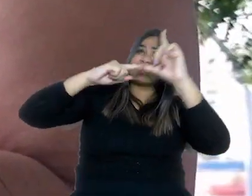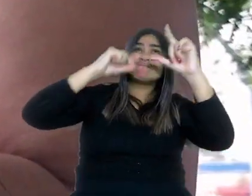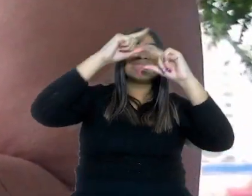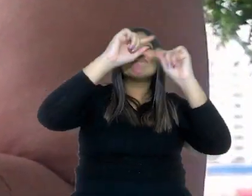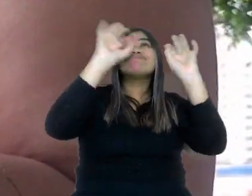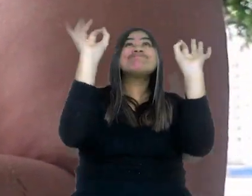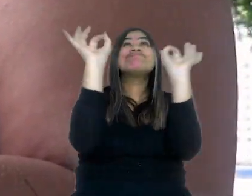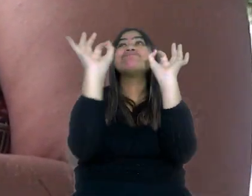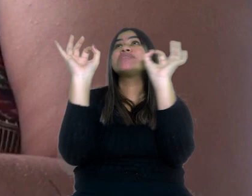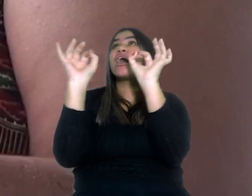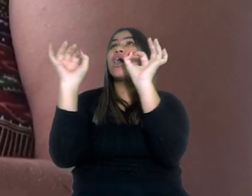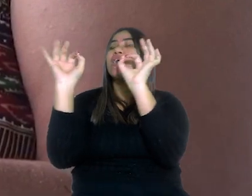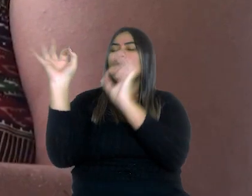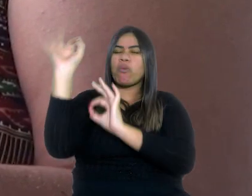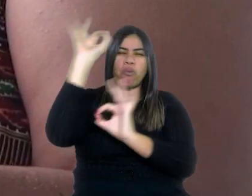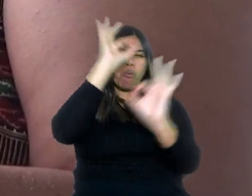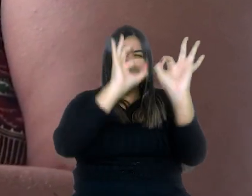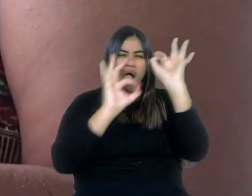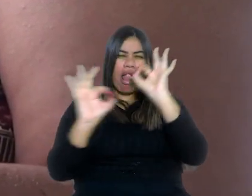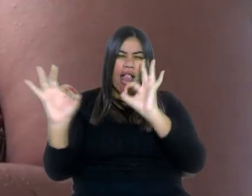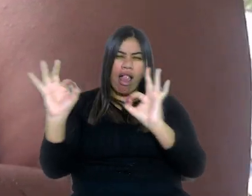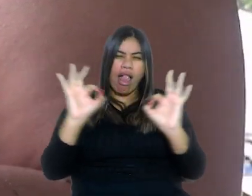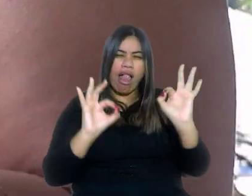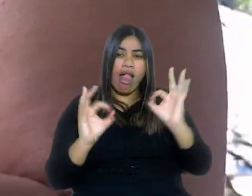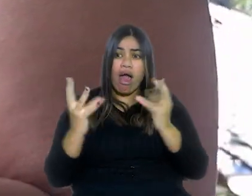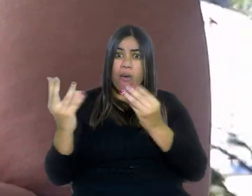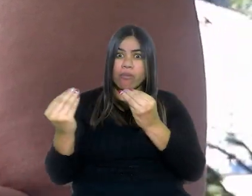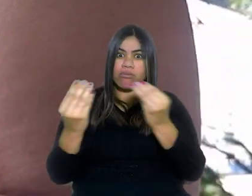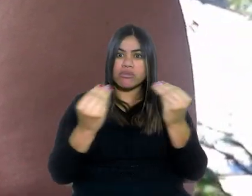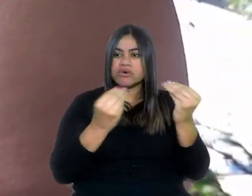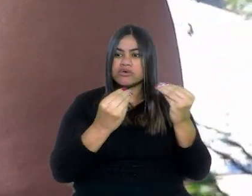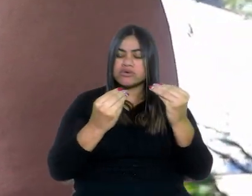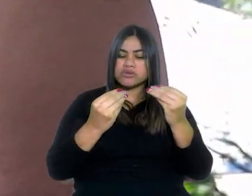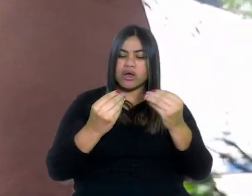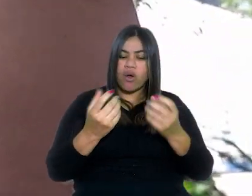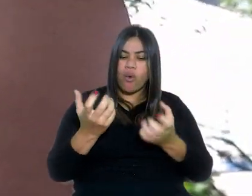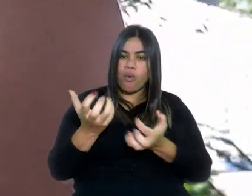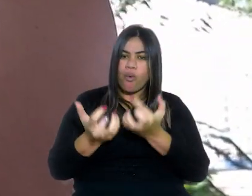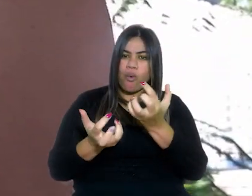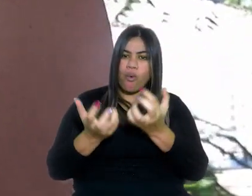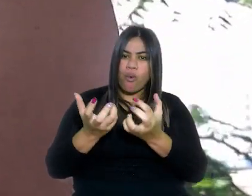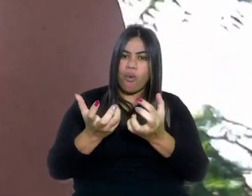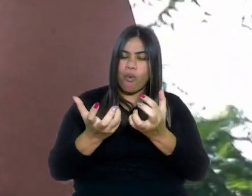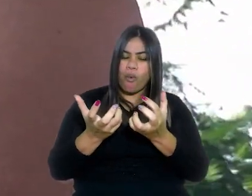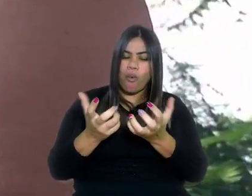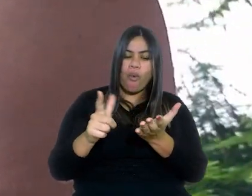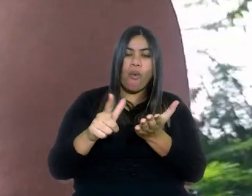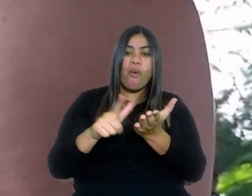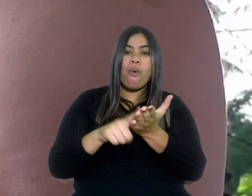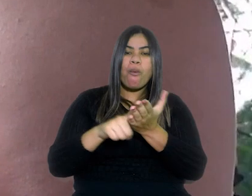estão ocultas. O barraco está cheio de pernilongos. Eu vou acender uma folha de